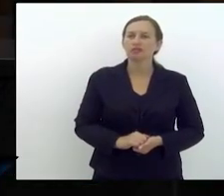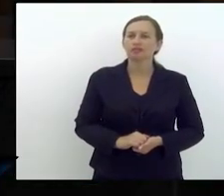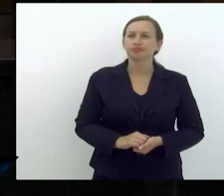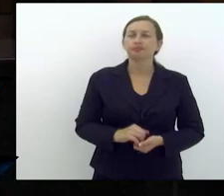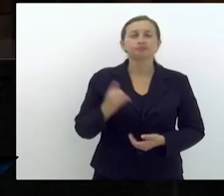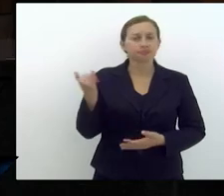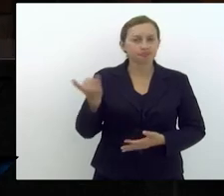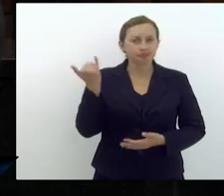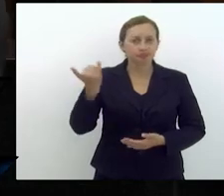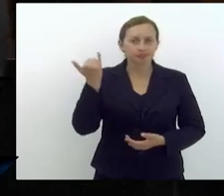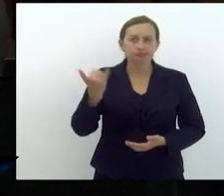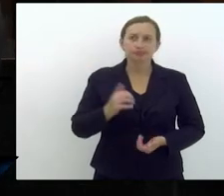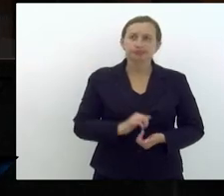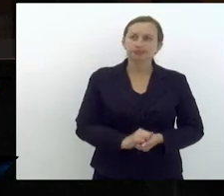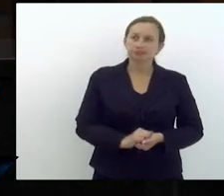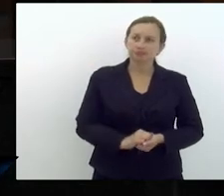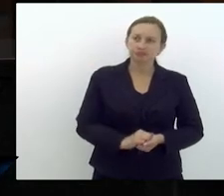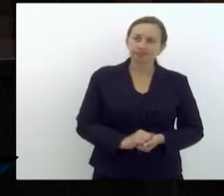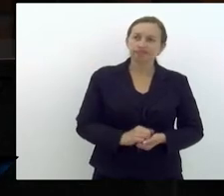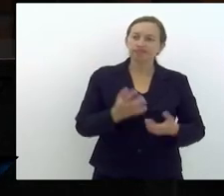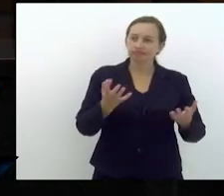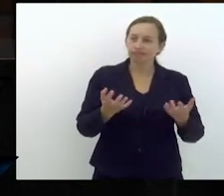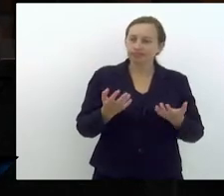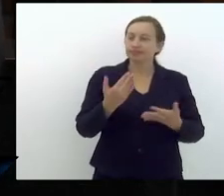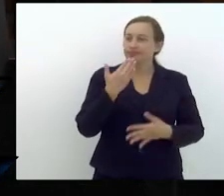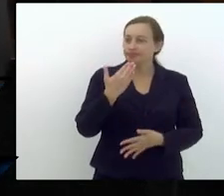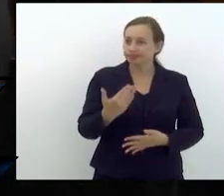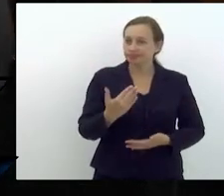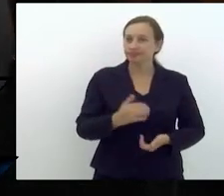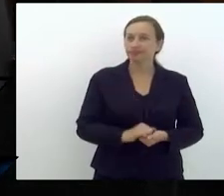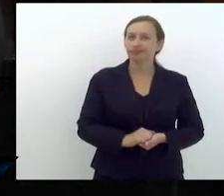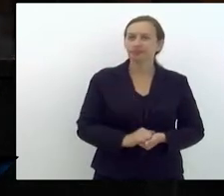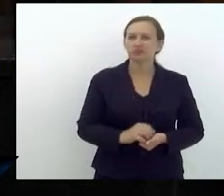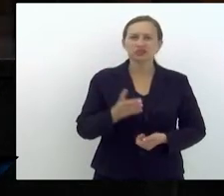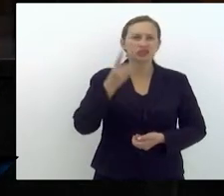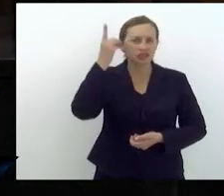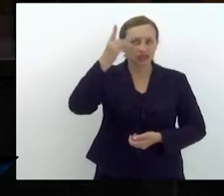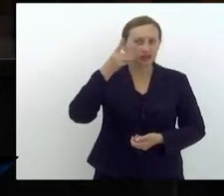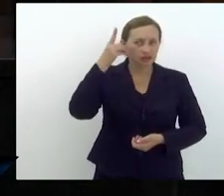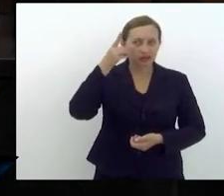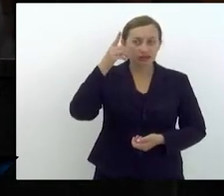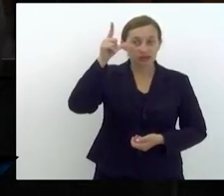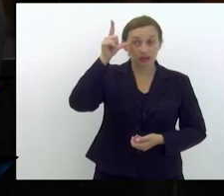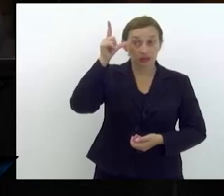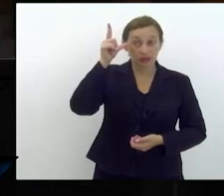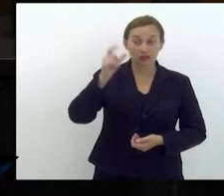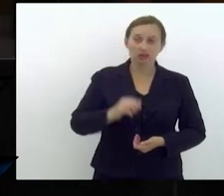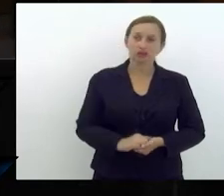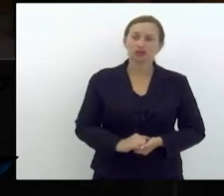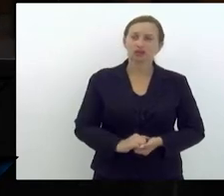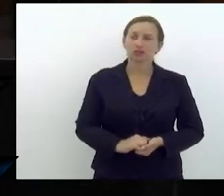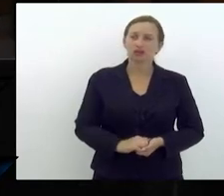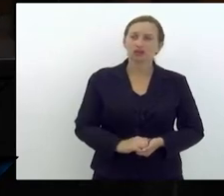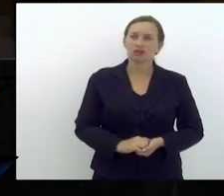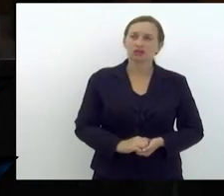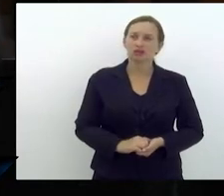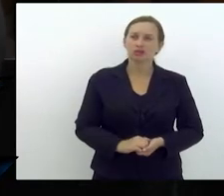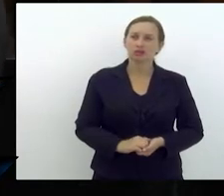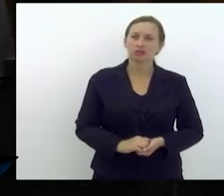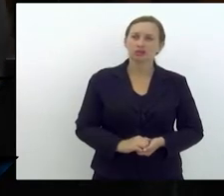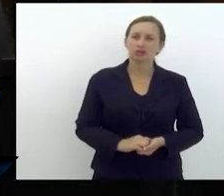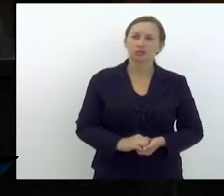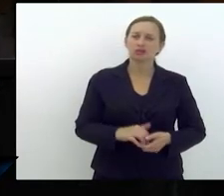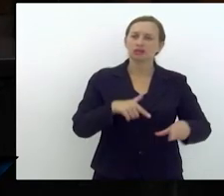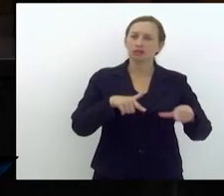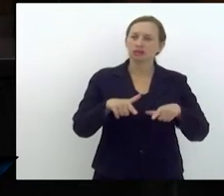pertinente eu queria ter a sugerir a deputada Lucinha que trabalha